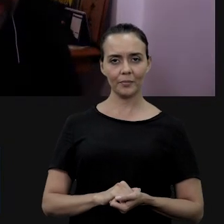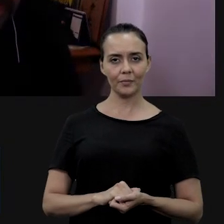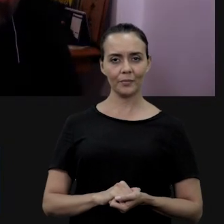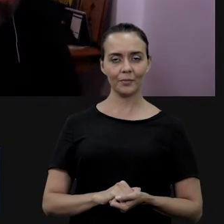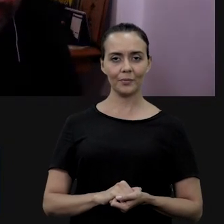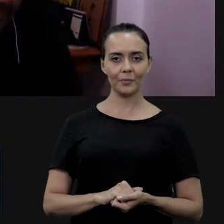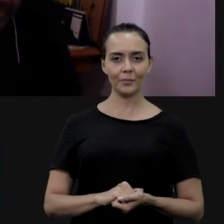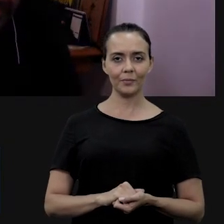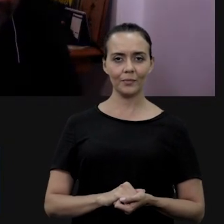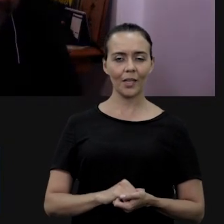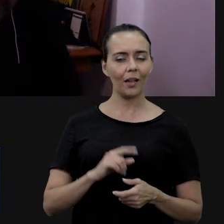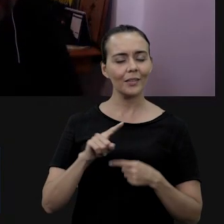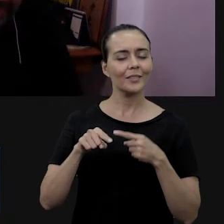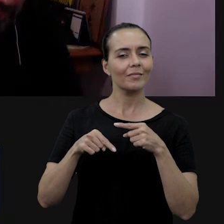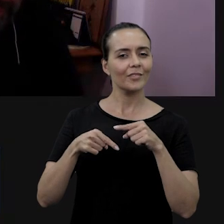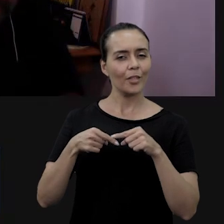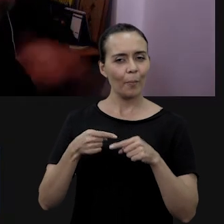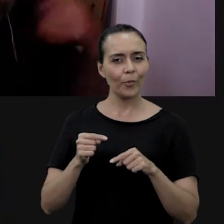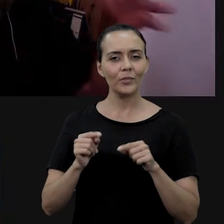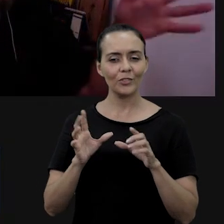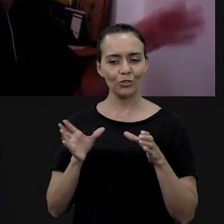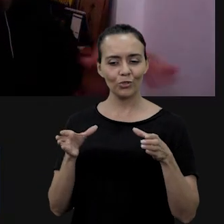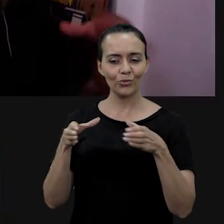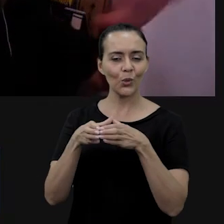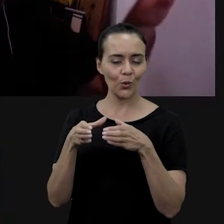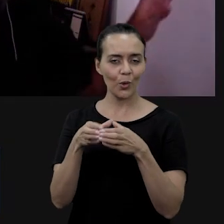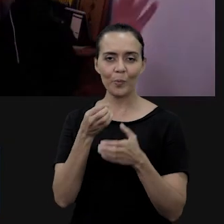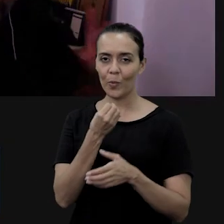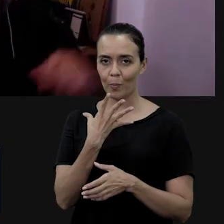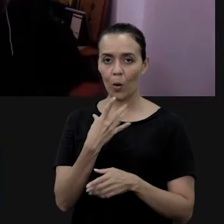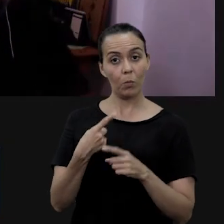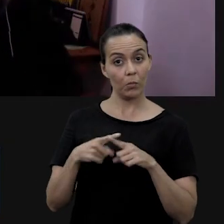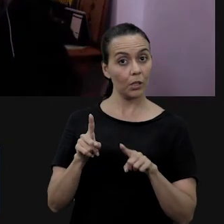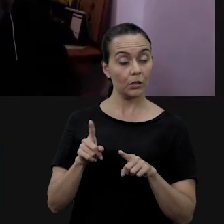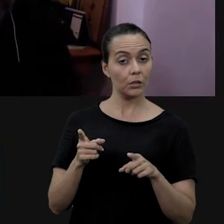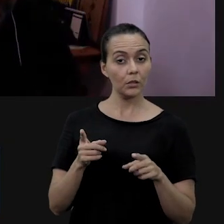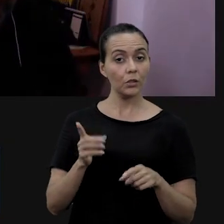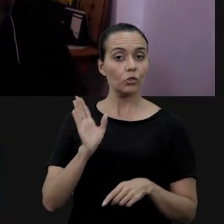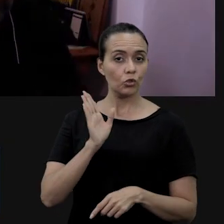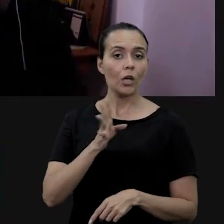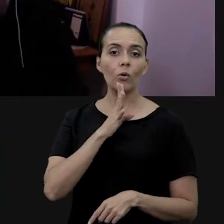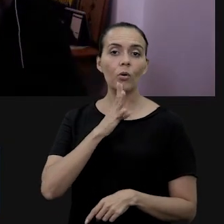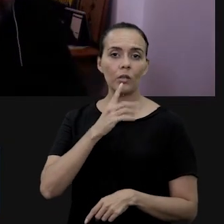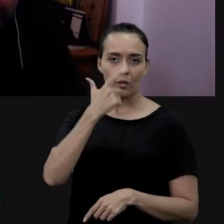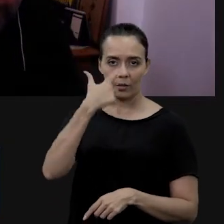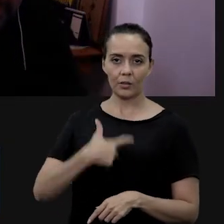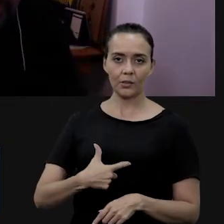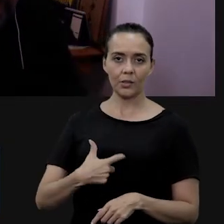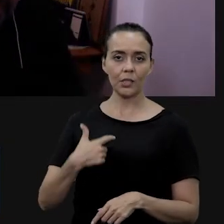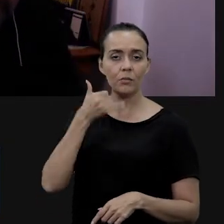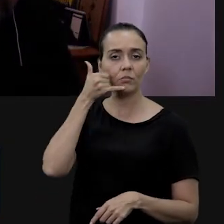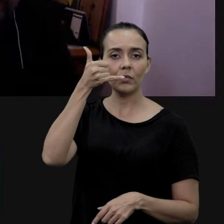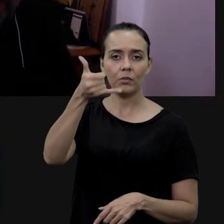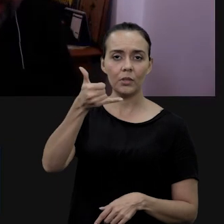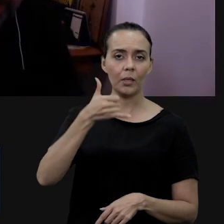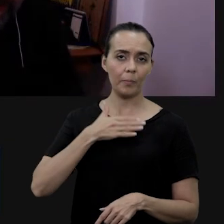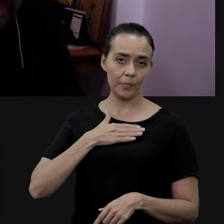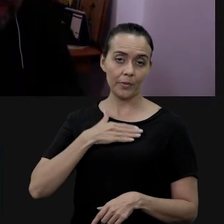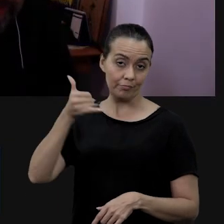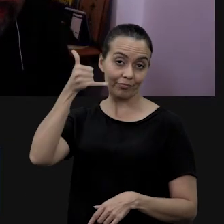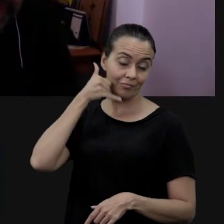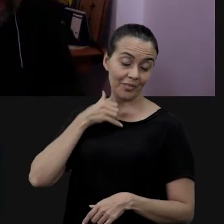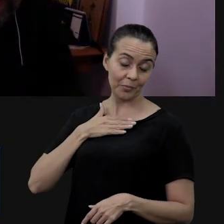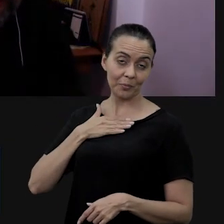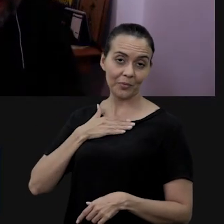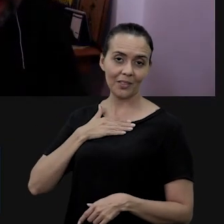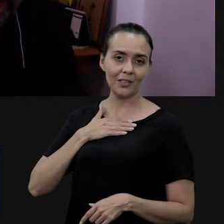colegas, né, que com o tempo vai, vai se somando, vira uma grande família, mas já pessoas que me conhecem, que entram